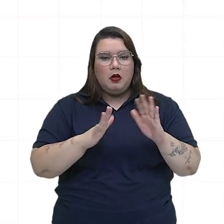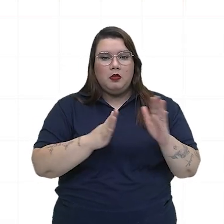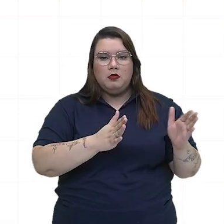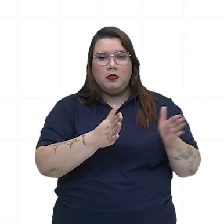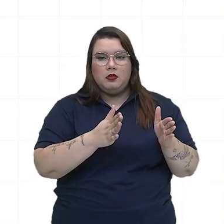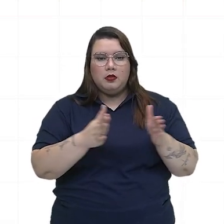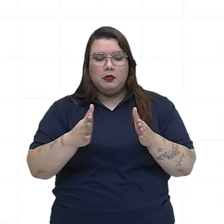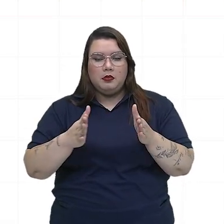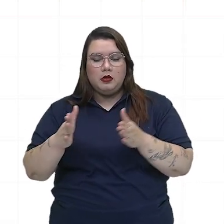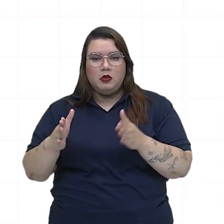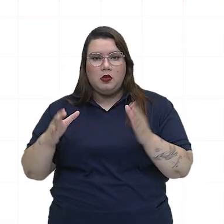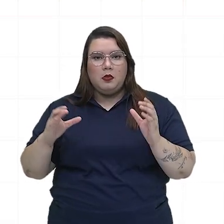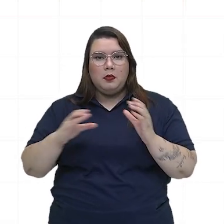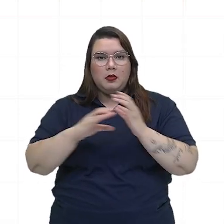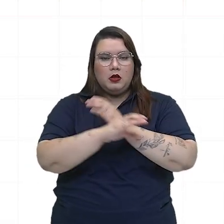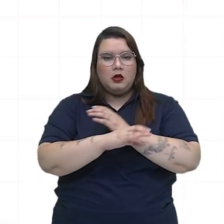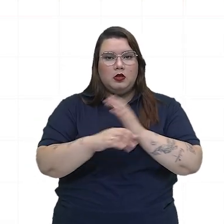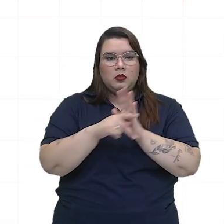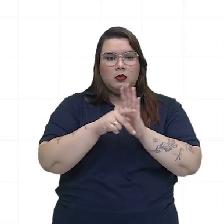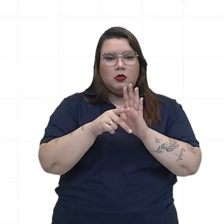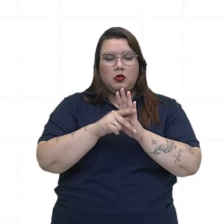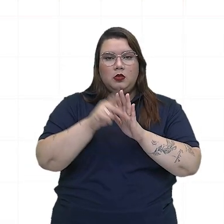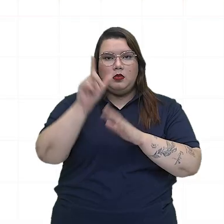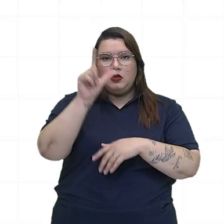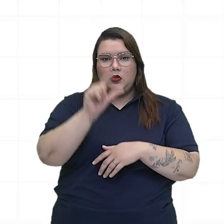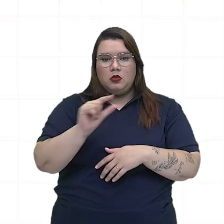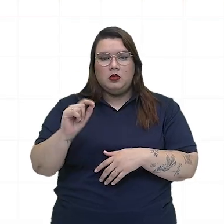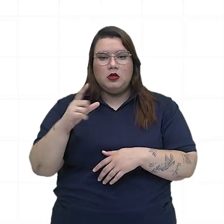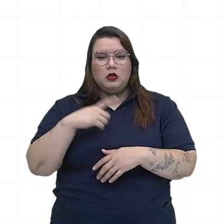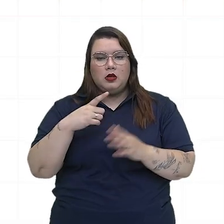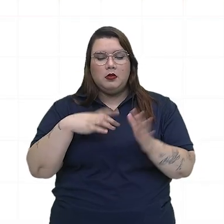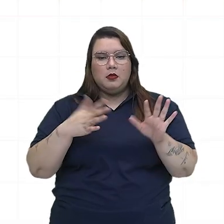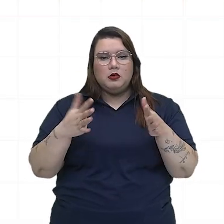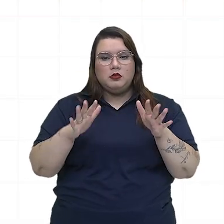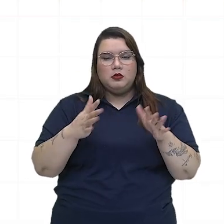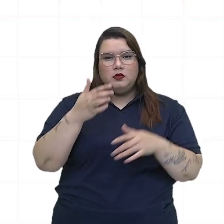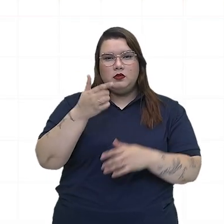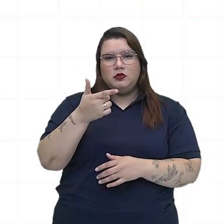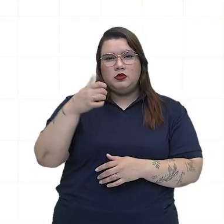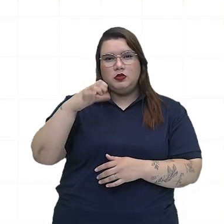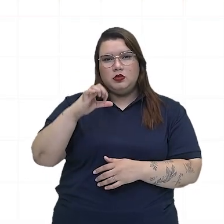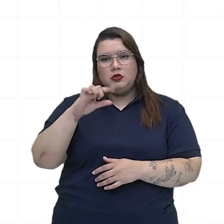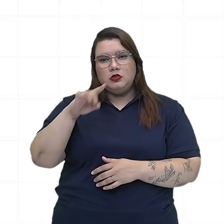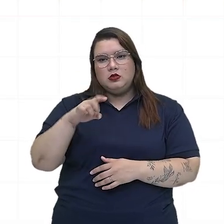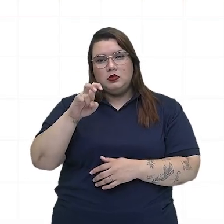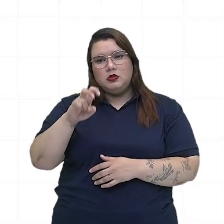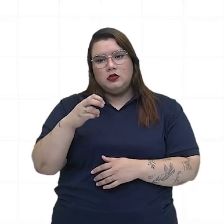da Lua, ele tem uma duração média de aproximadamente